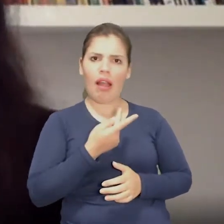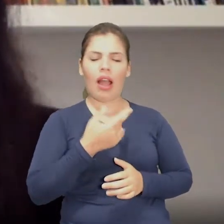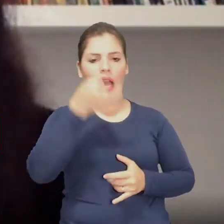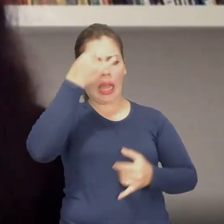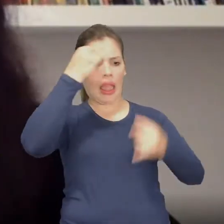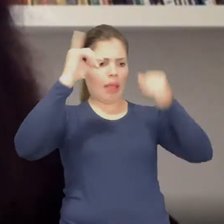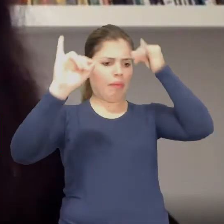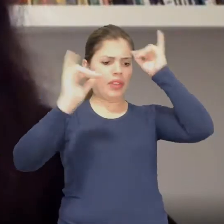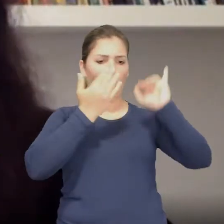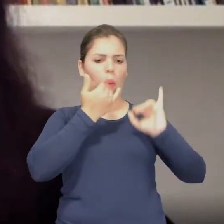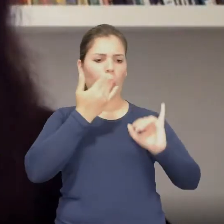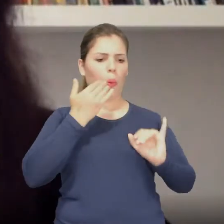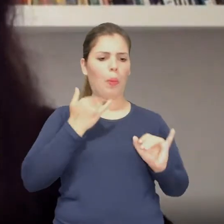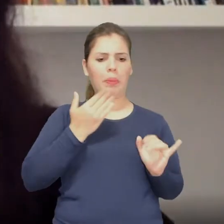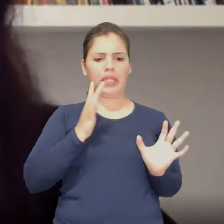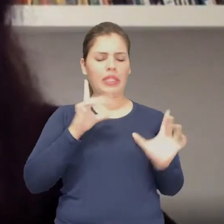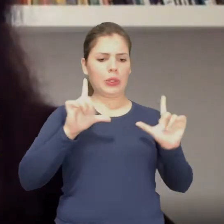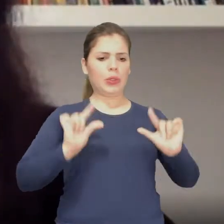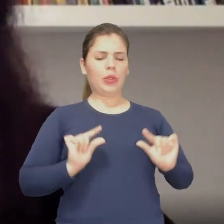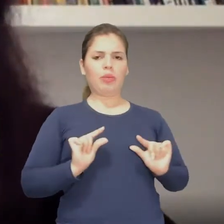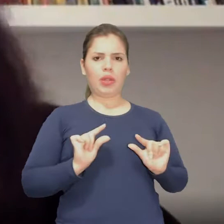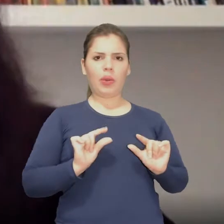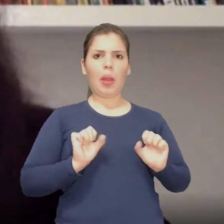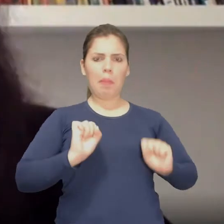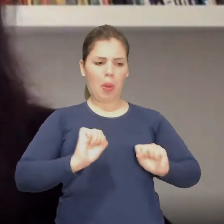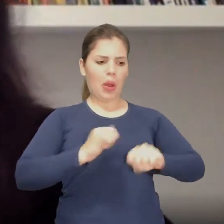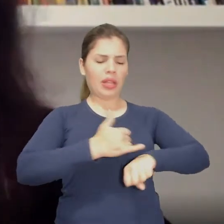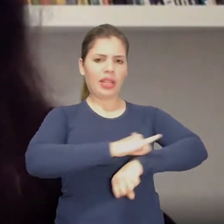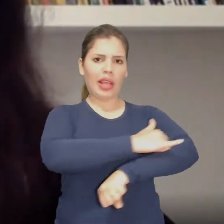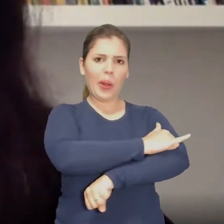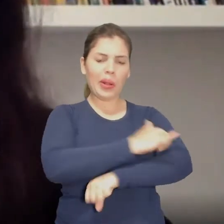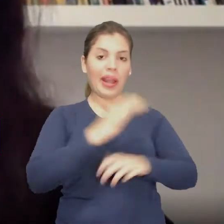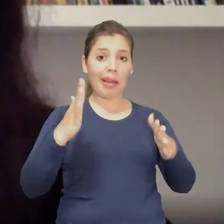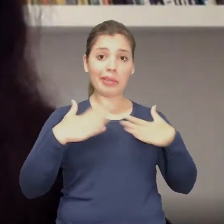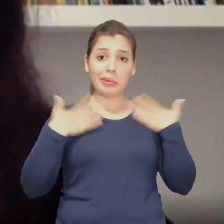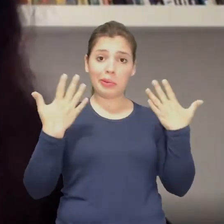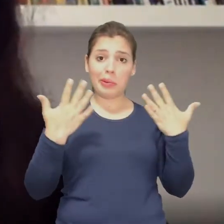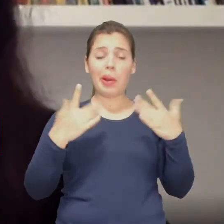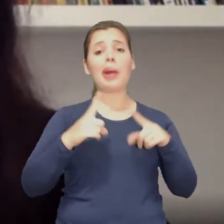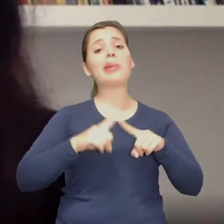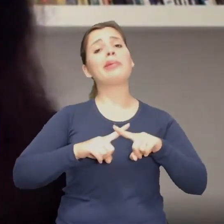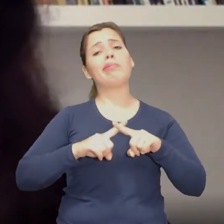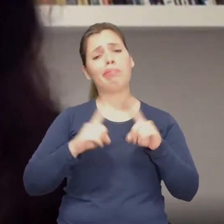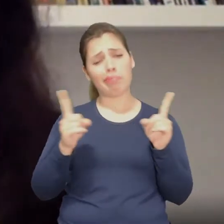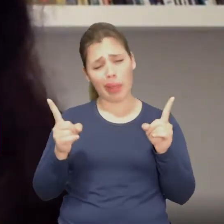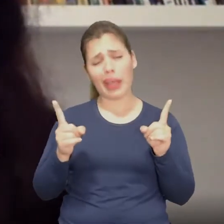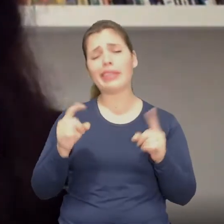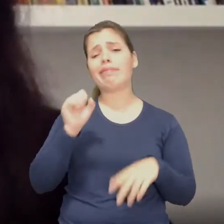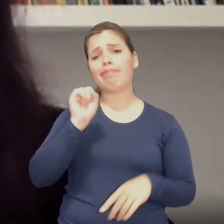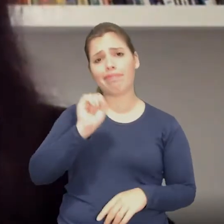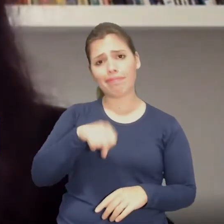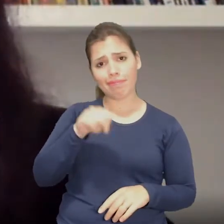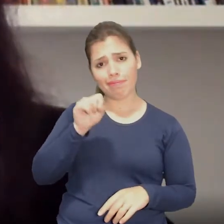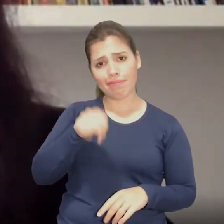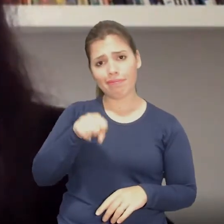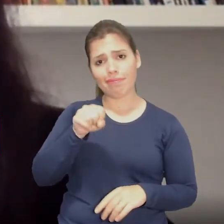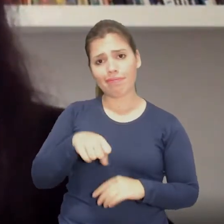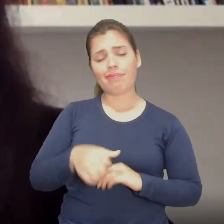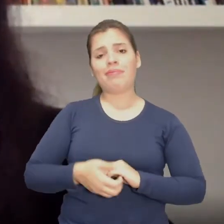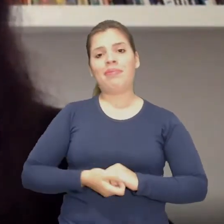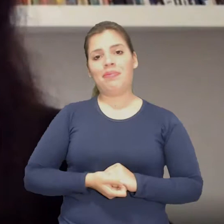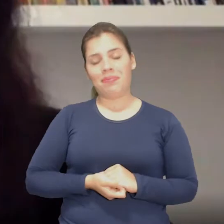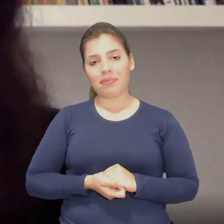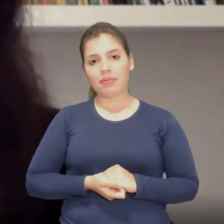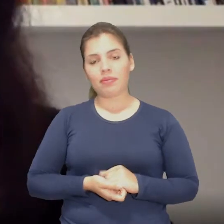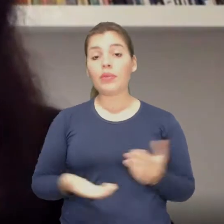né, de que fazer dieta engorda, mas não assusta mais do que a dieta assusta o nosso corpo, sabe? A